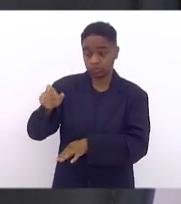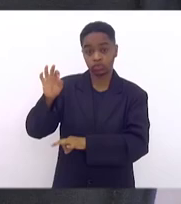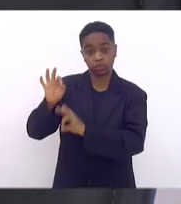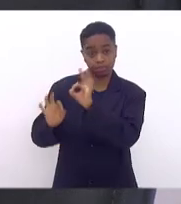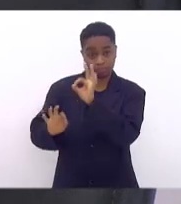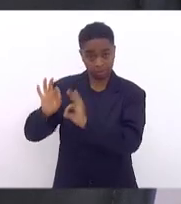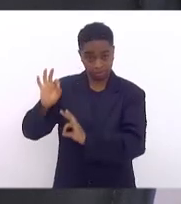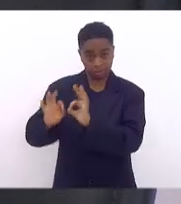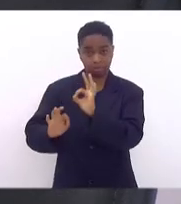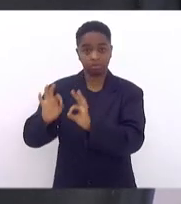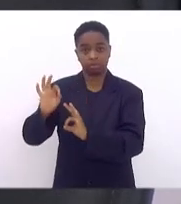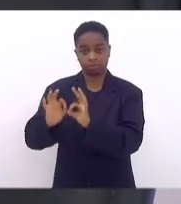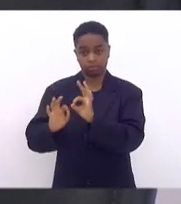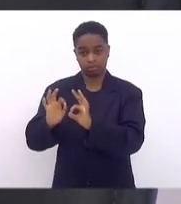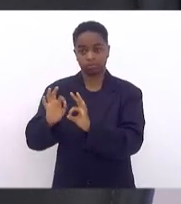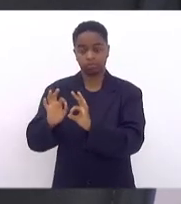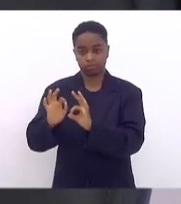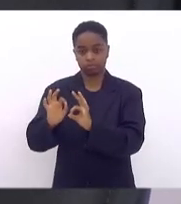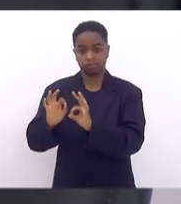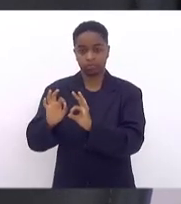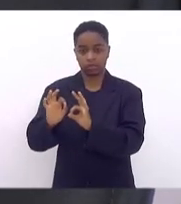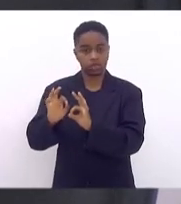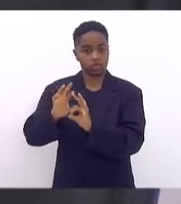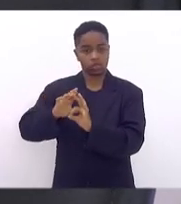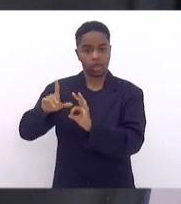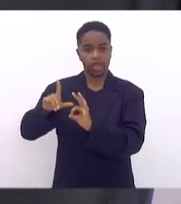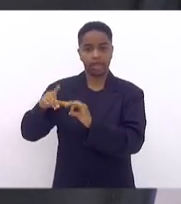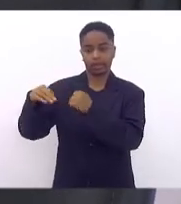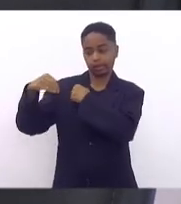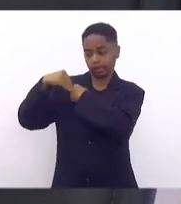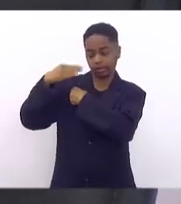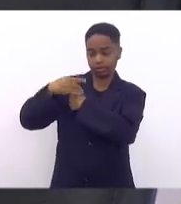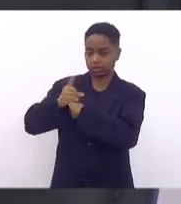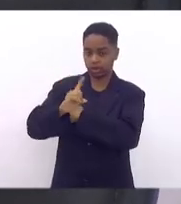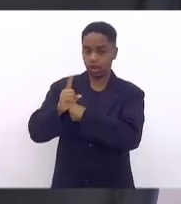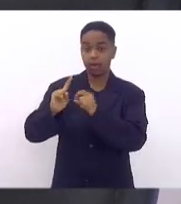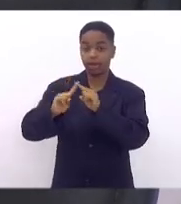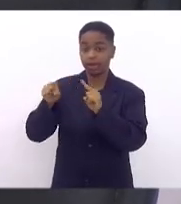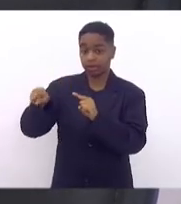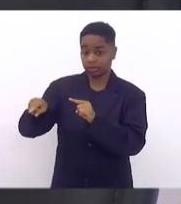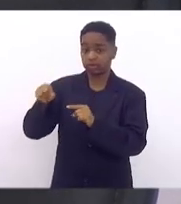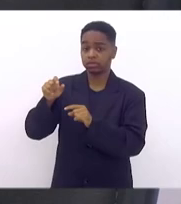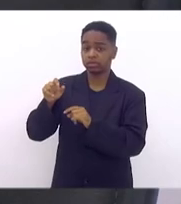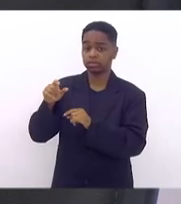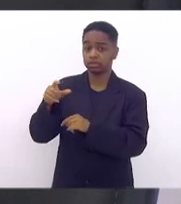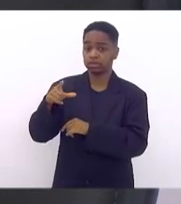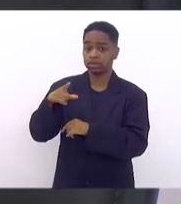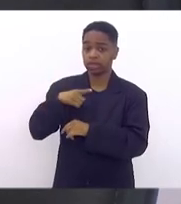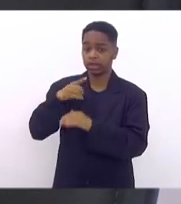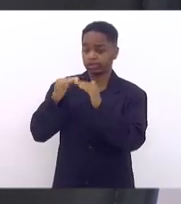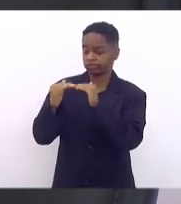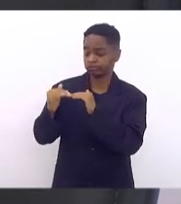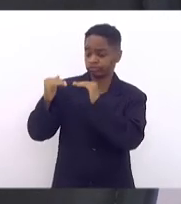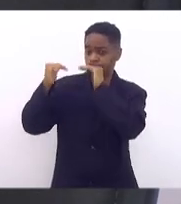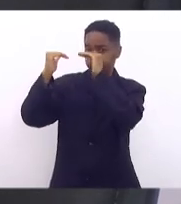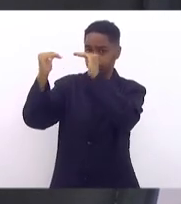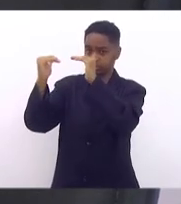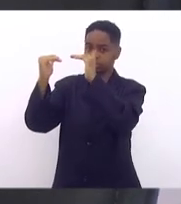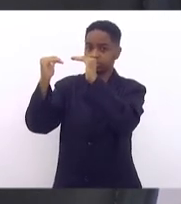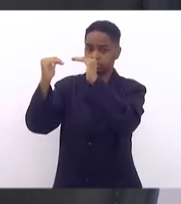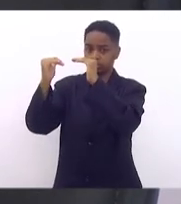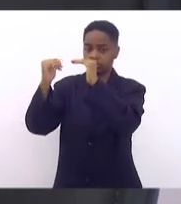preparado, não necessariamente que foi preparado para exercer aquela mentoria, mas que está no status da